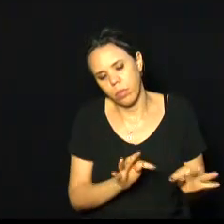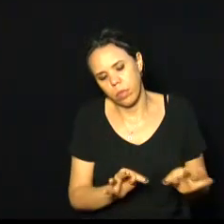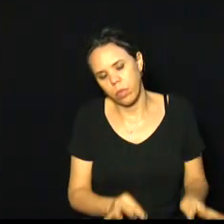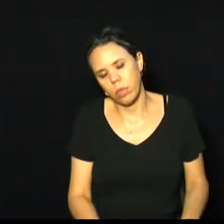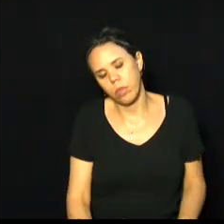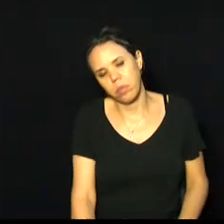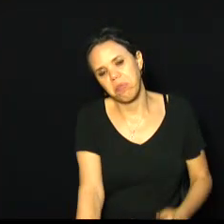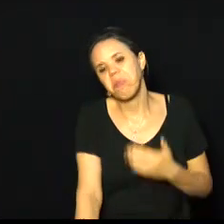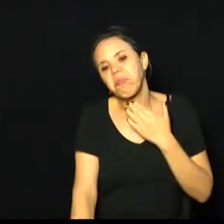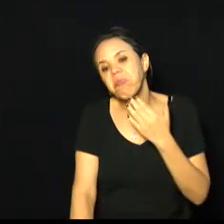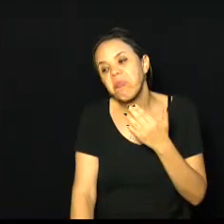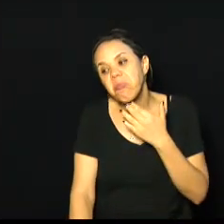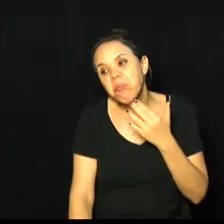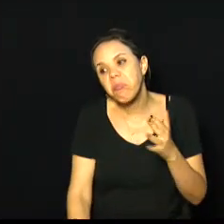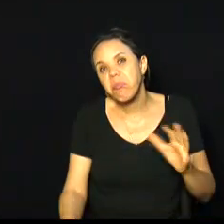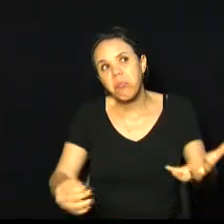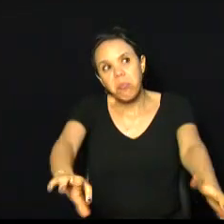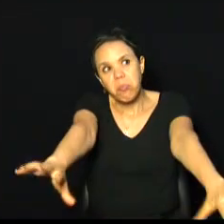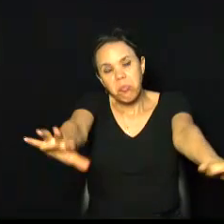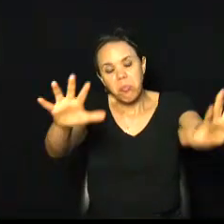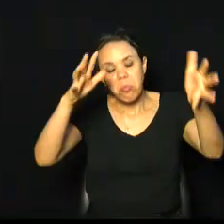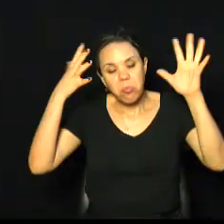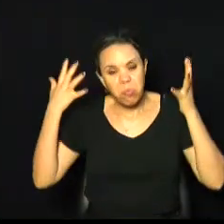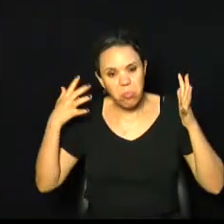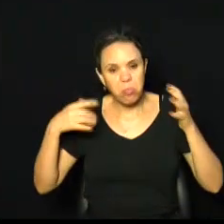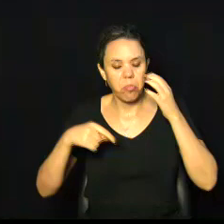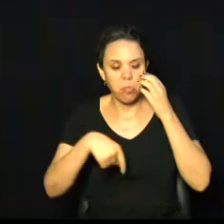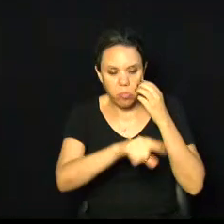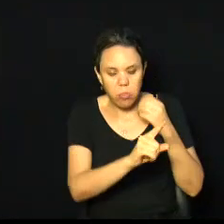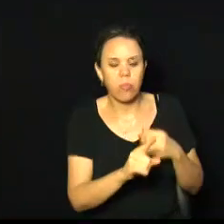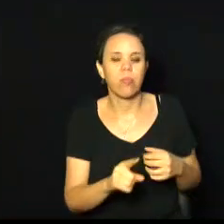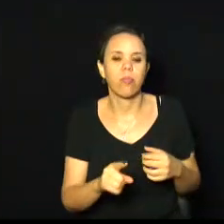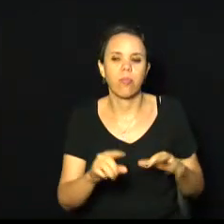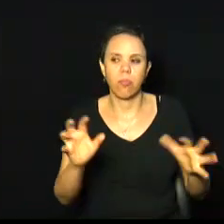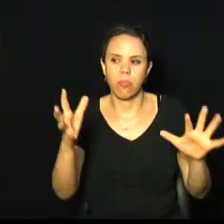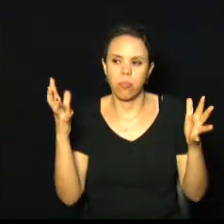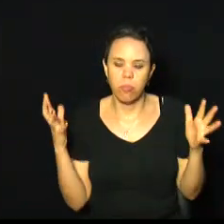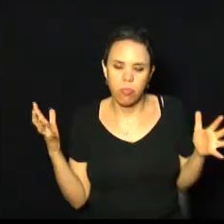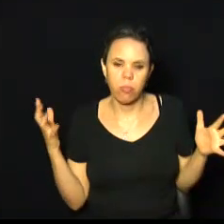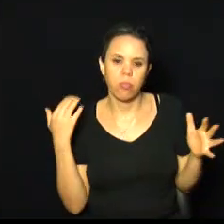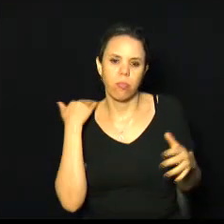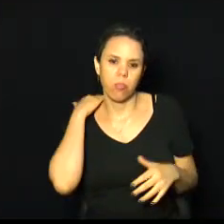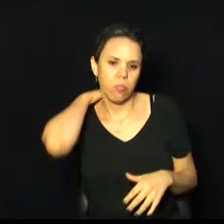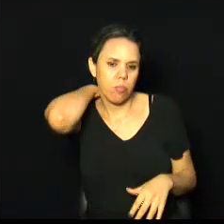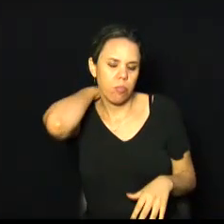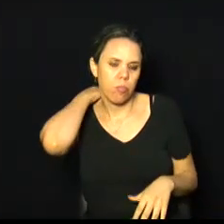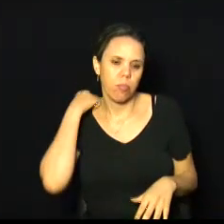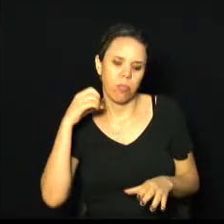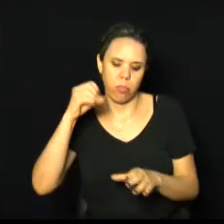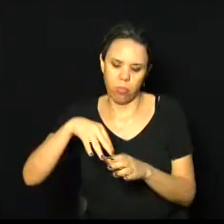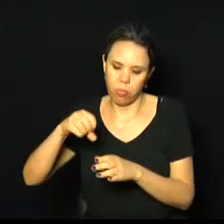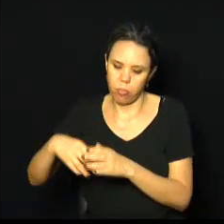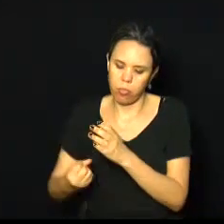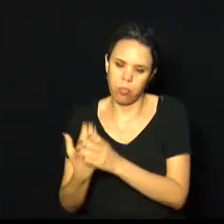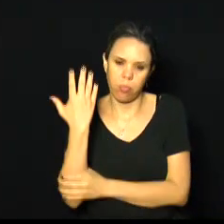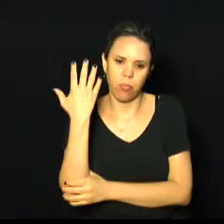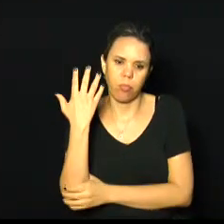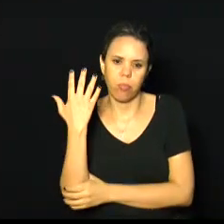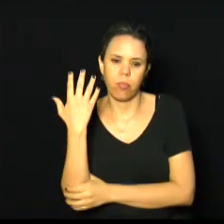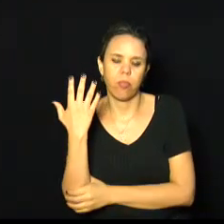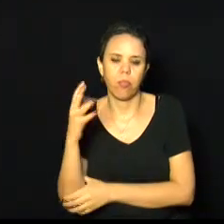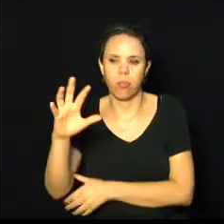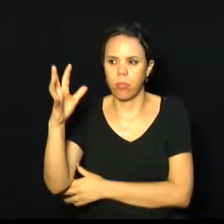adianta você reflorestar. Você vai colocar árvores, né, plantas, a linha chamada